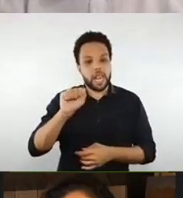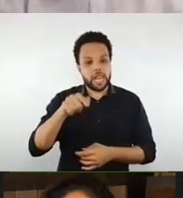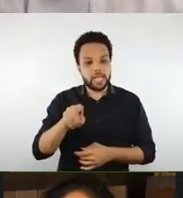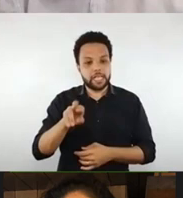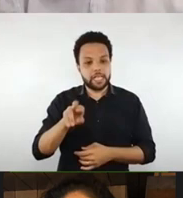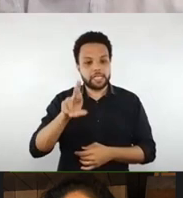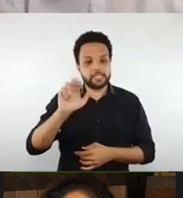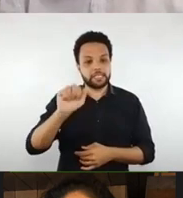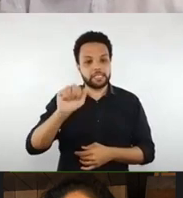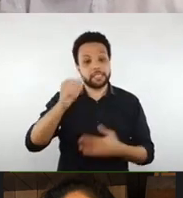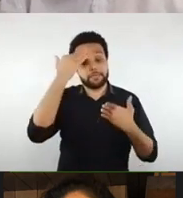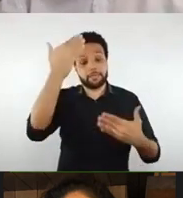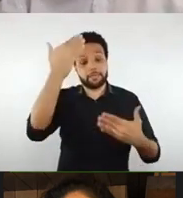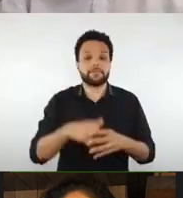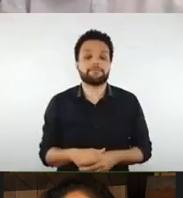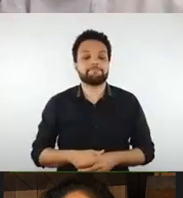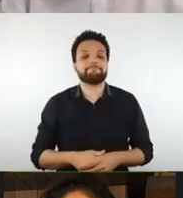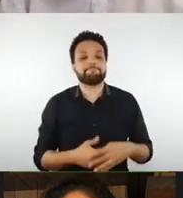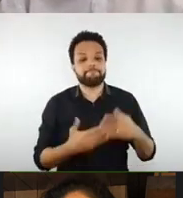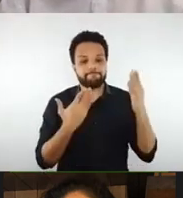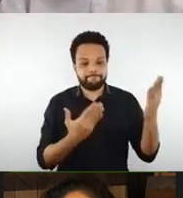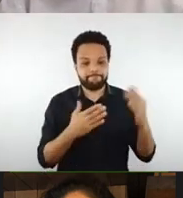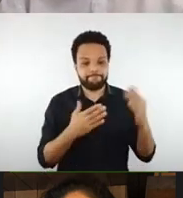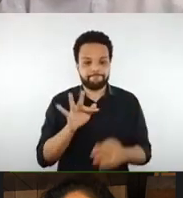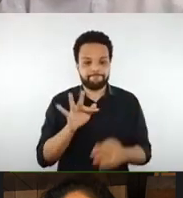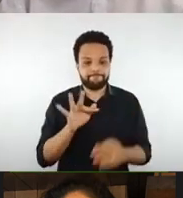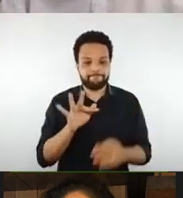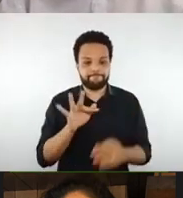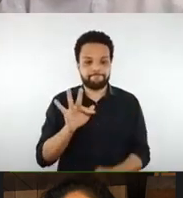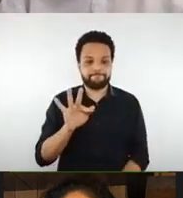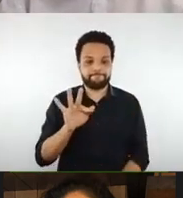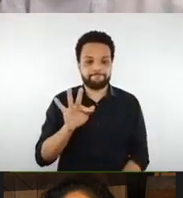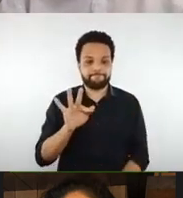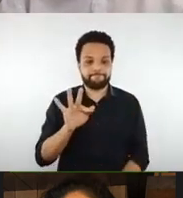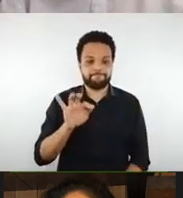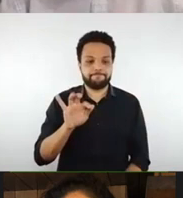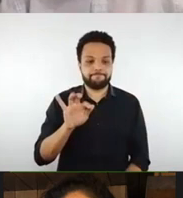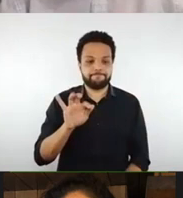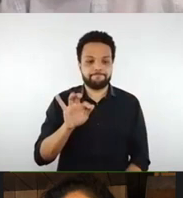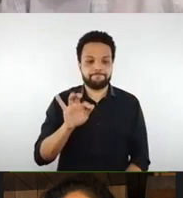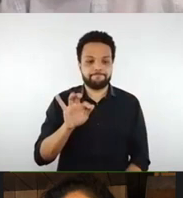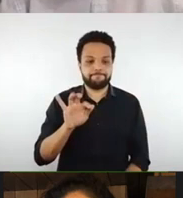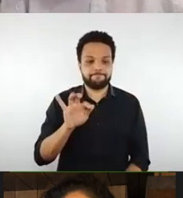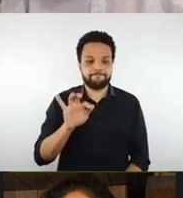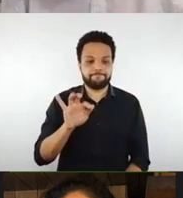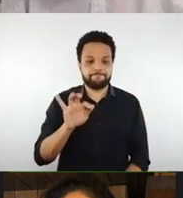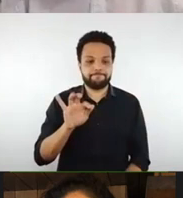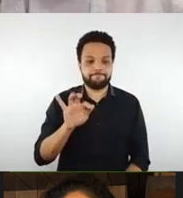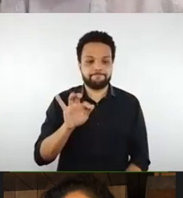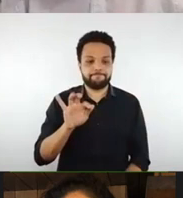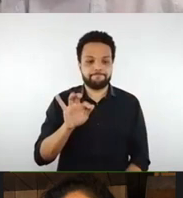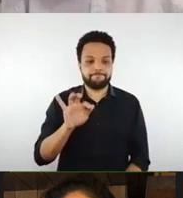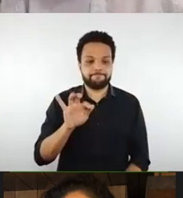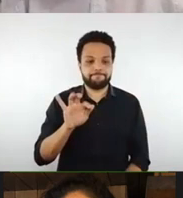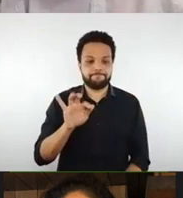Obrigado. Ok, Fernando. Obrigada pelo teu relato, né? Da tua experiência, da tua vivência.